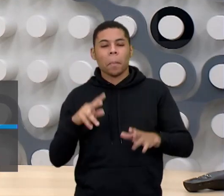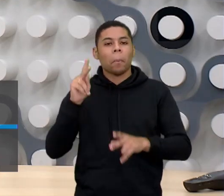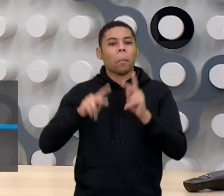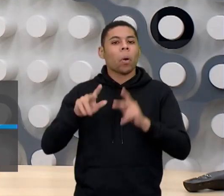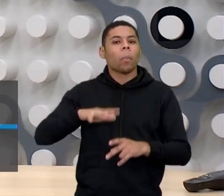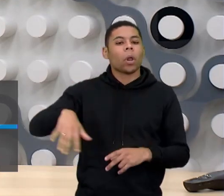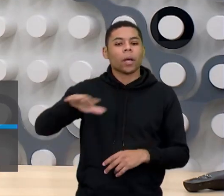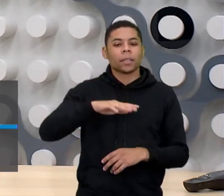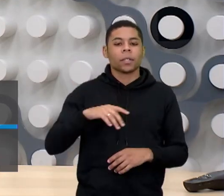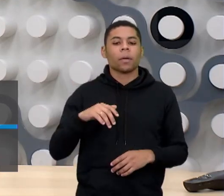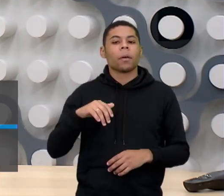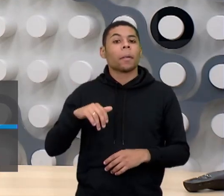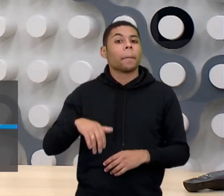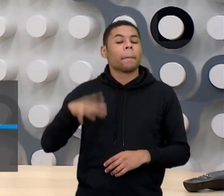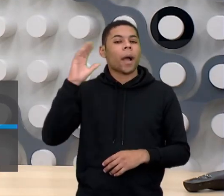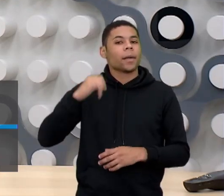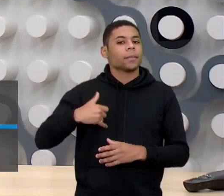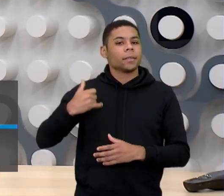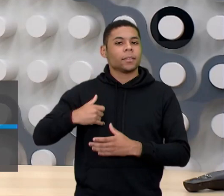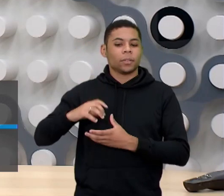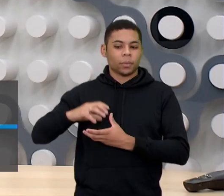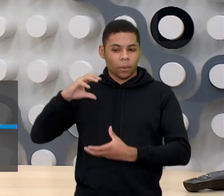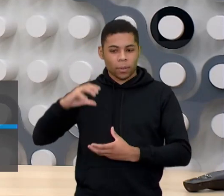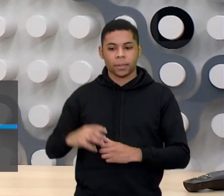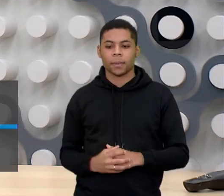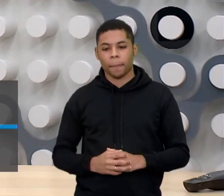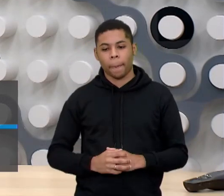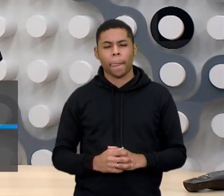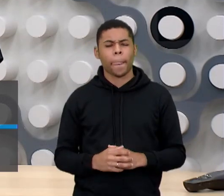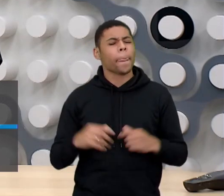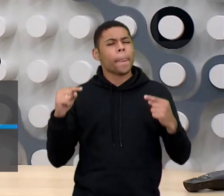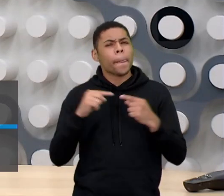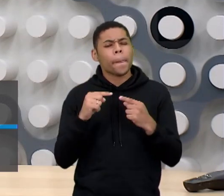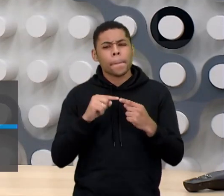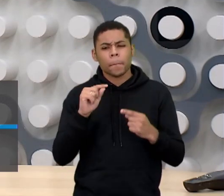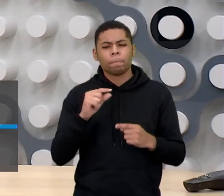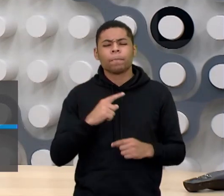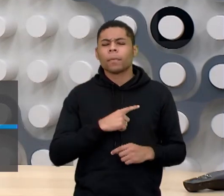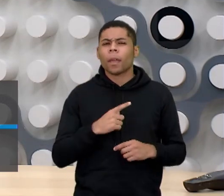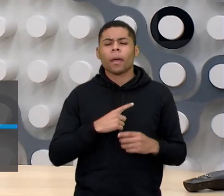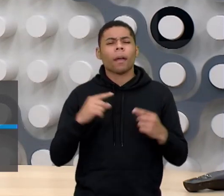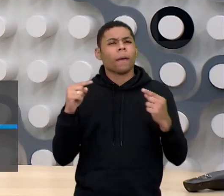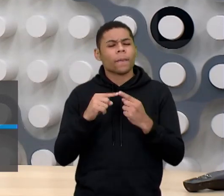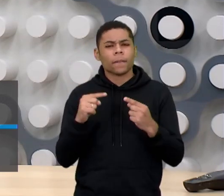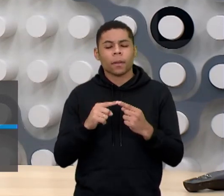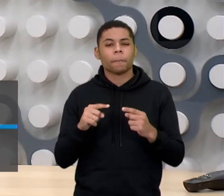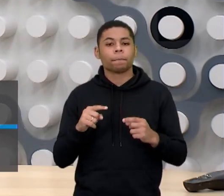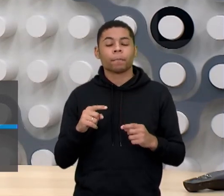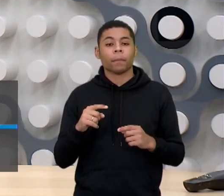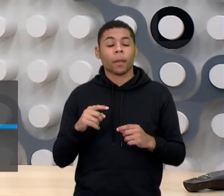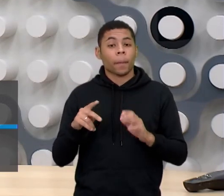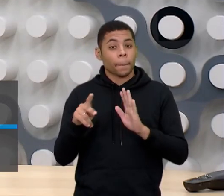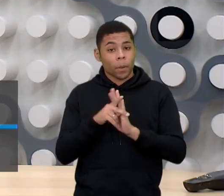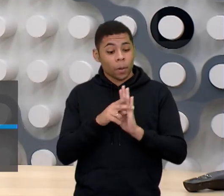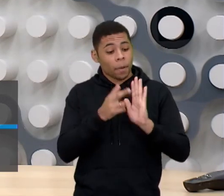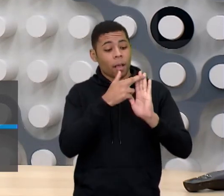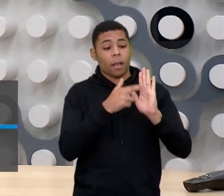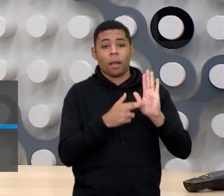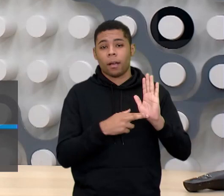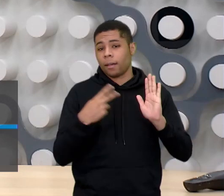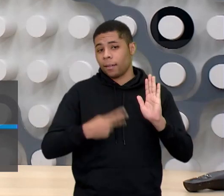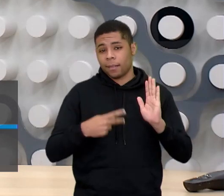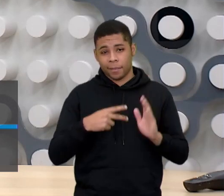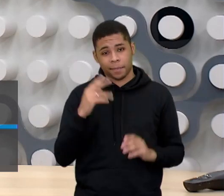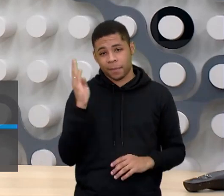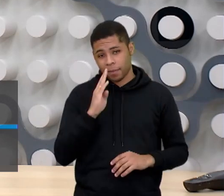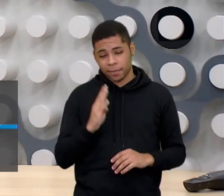população mais idosa. E o que tem a ver isso? Tem muito a ver com a questão da política pública no Brasil. Né?